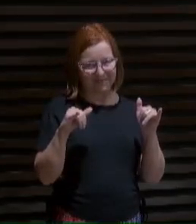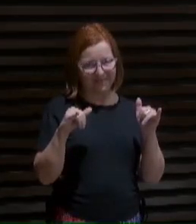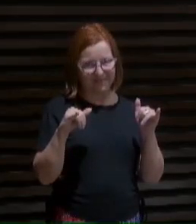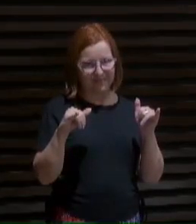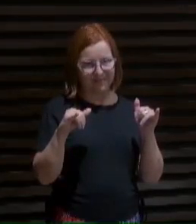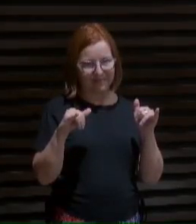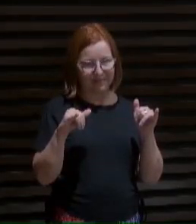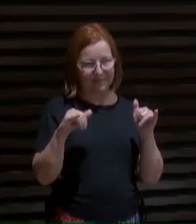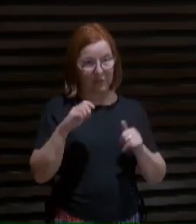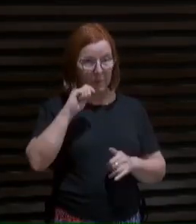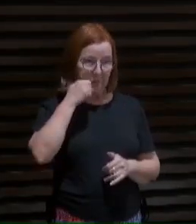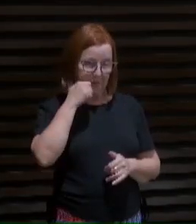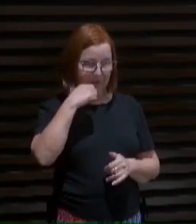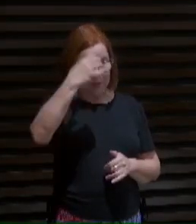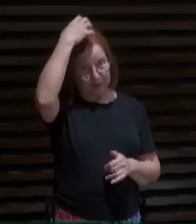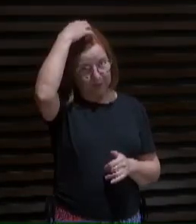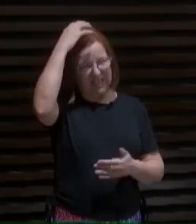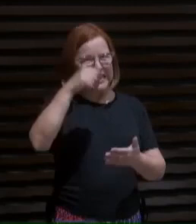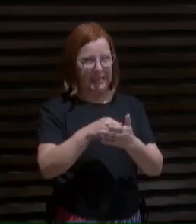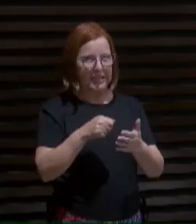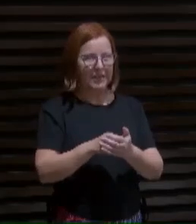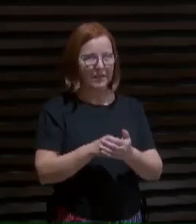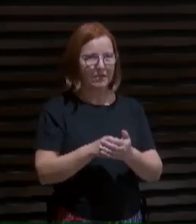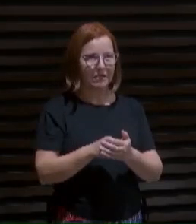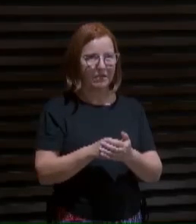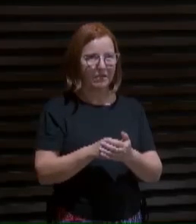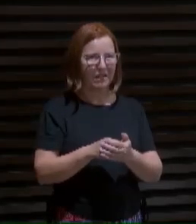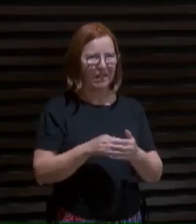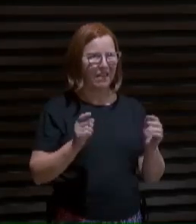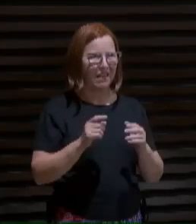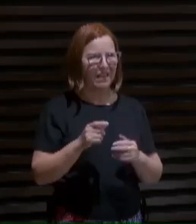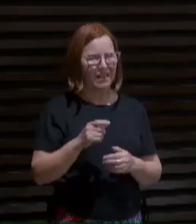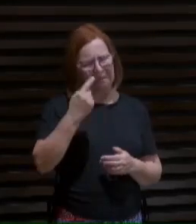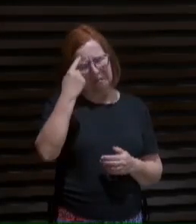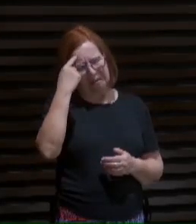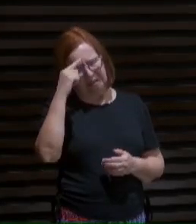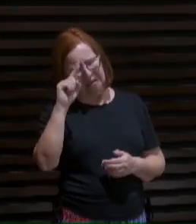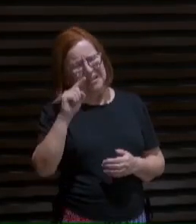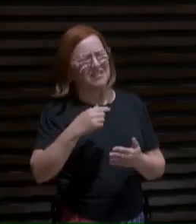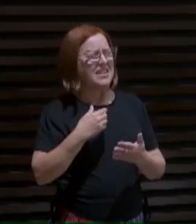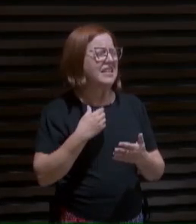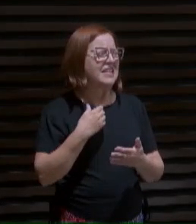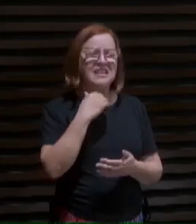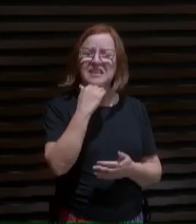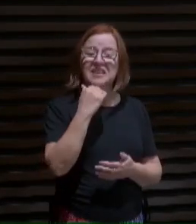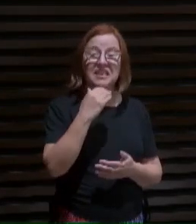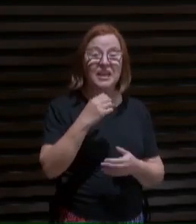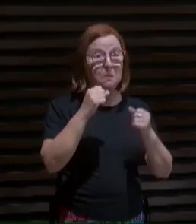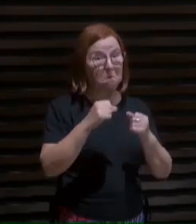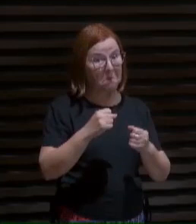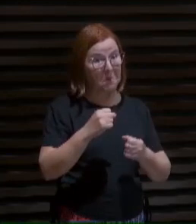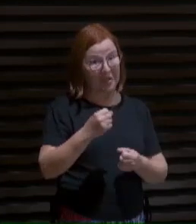o mistério que o rei exige, nem encantadores, nem magos, nem astrólogos o podem revelar ao